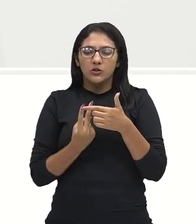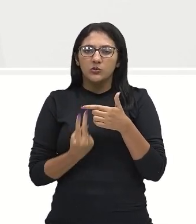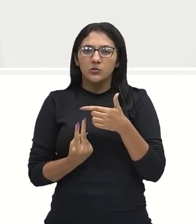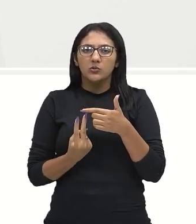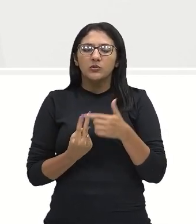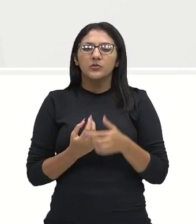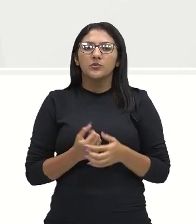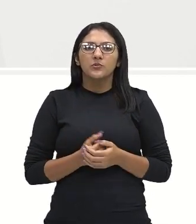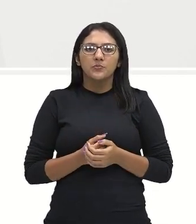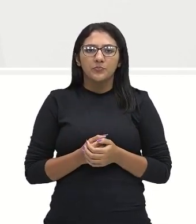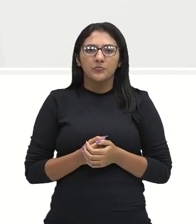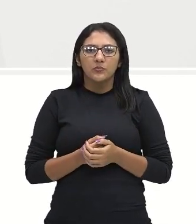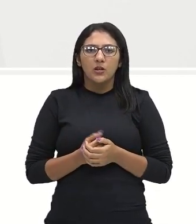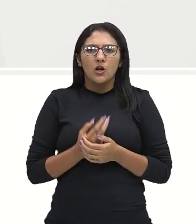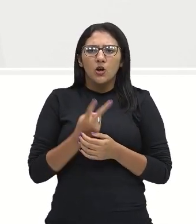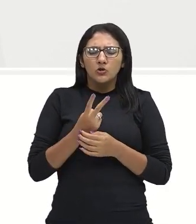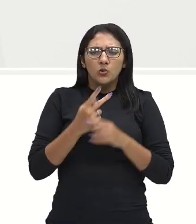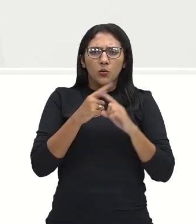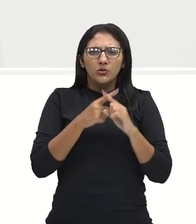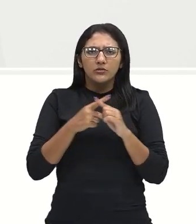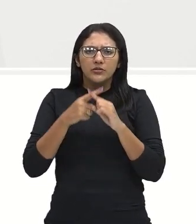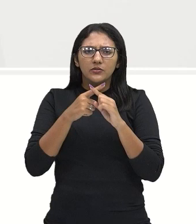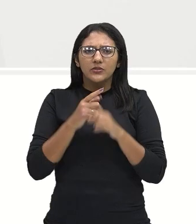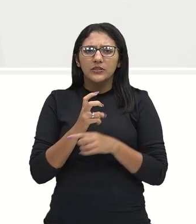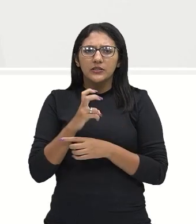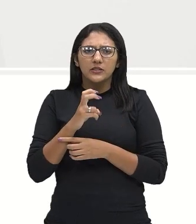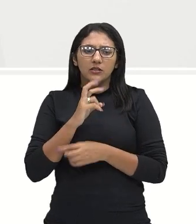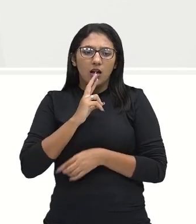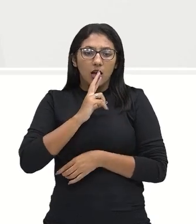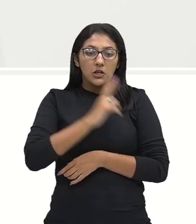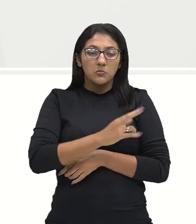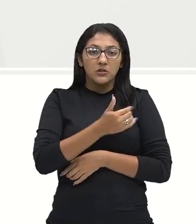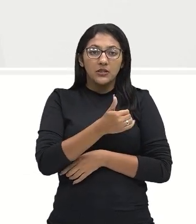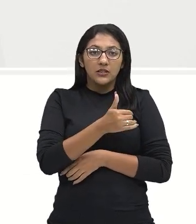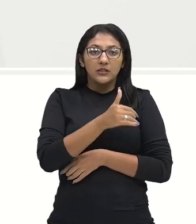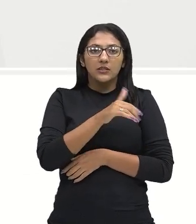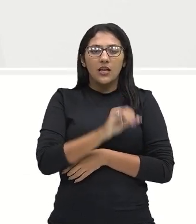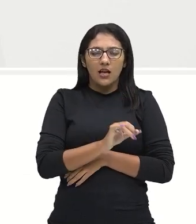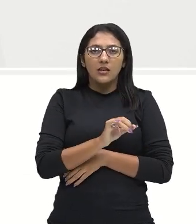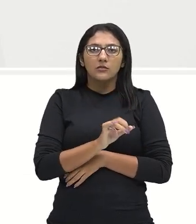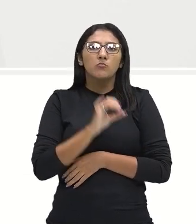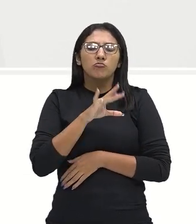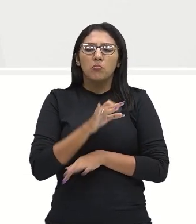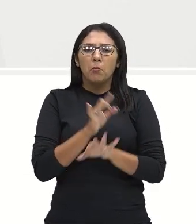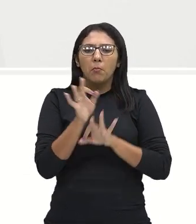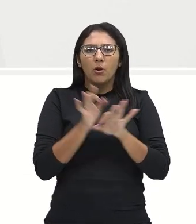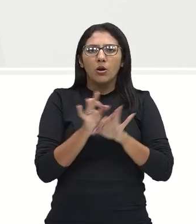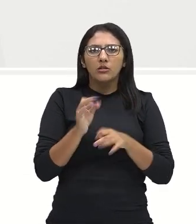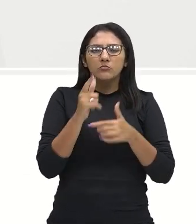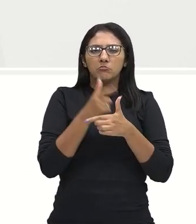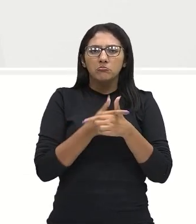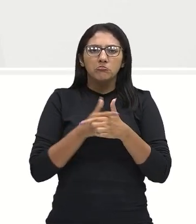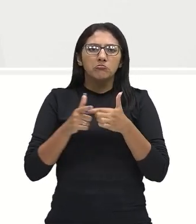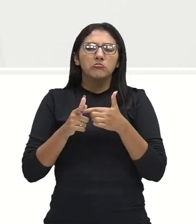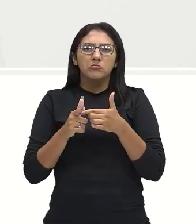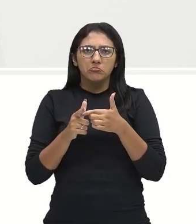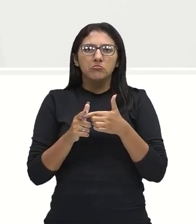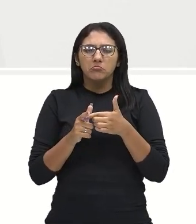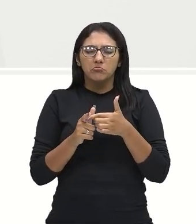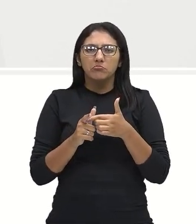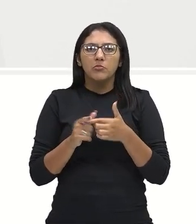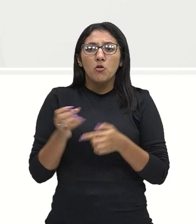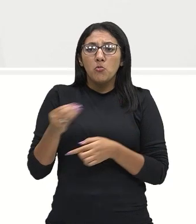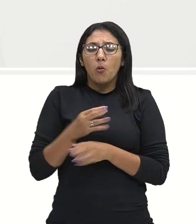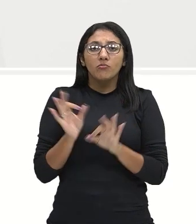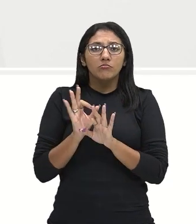2. 2 vezes 5, 10. Ó, nós estamos aplicando o algoritmo da divisão aí, né, sem inventar nada,